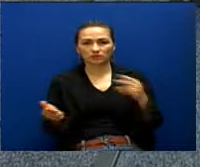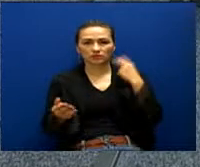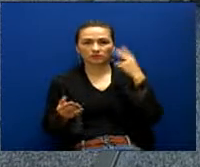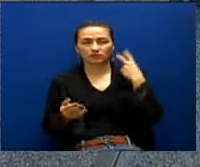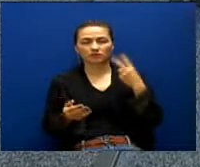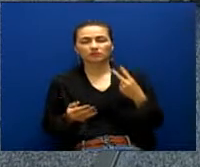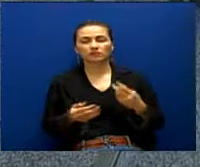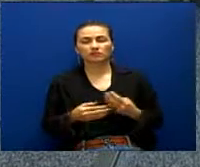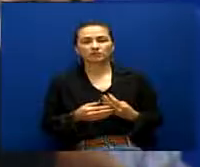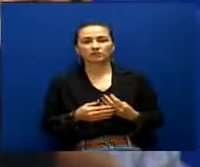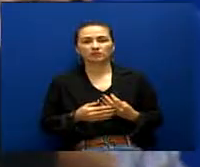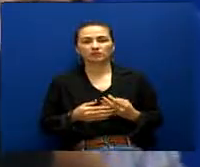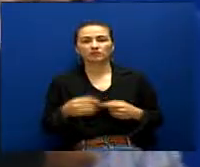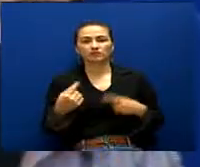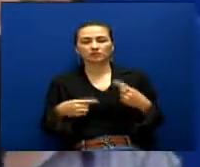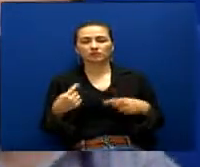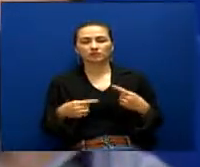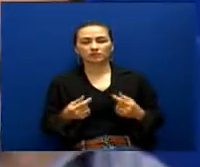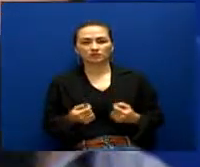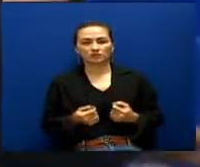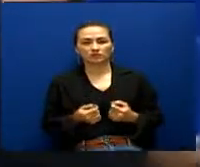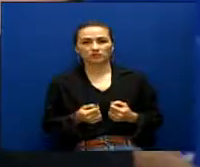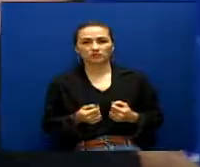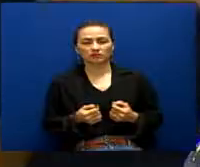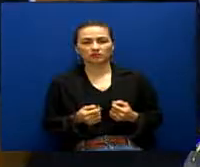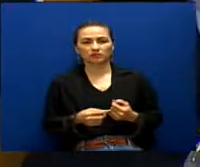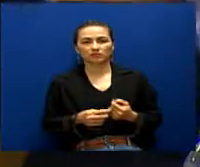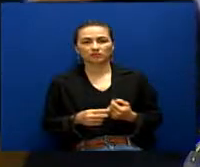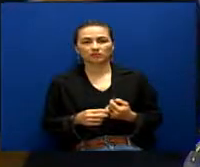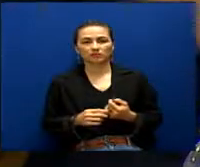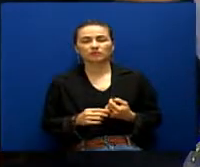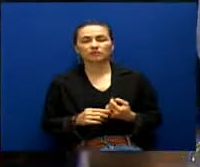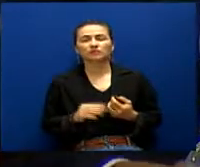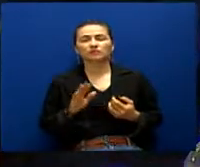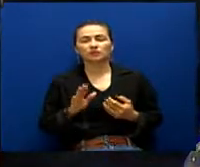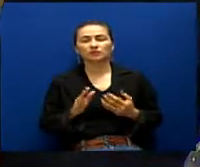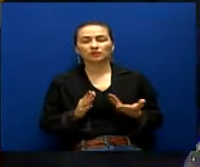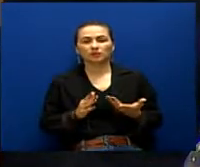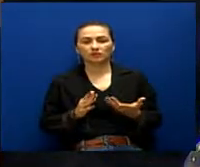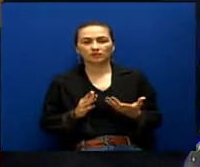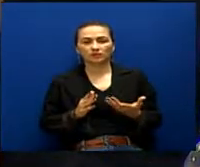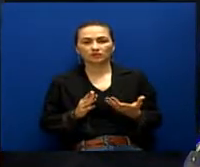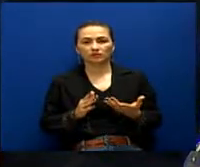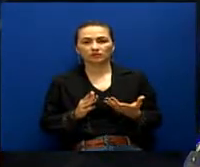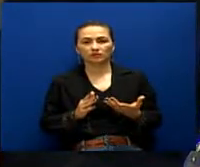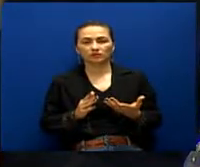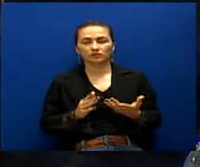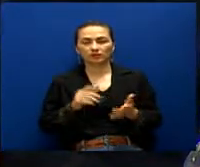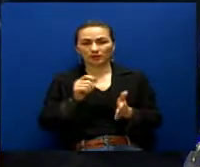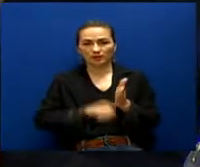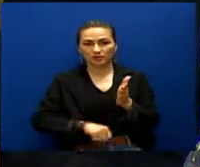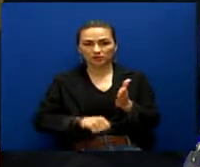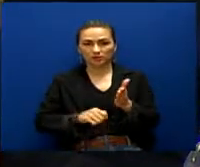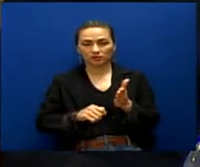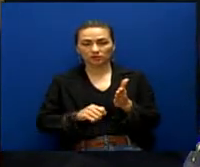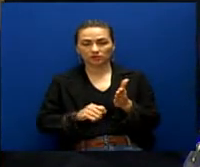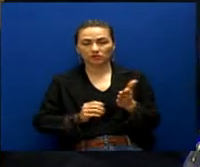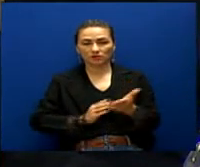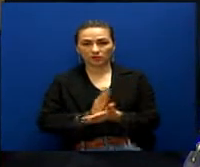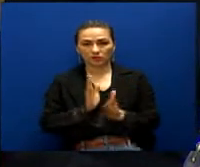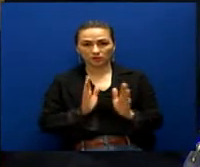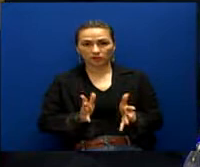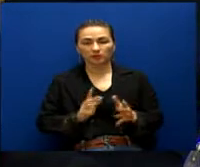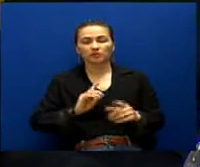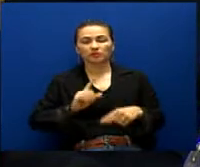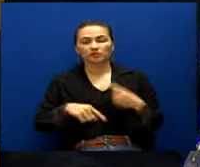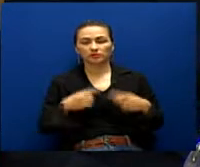aqui as emendas. Eles não mudaram o parecer, teria que derrubar. Então vamos aprovar as que estão pelo parecer certo. Tá bom, a gente discute as demais. Pode ser, Fernanda? Bom.